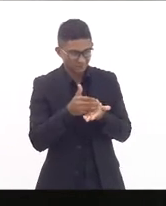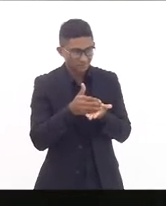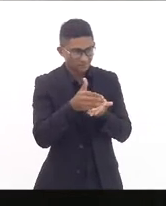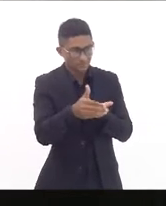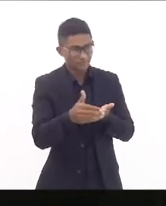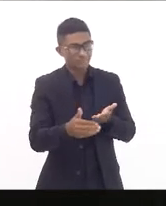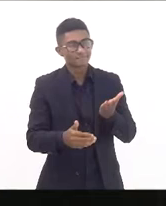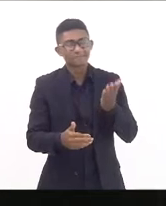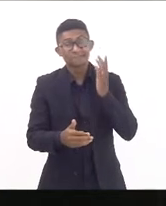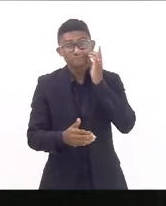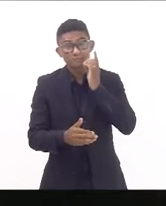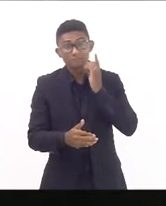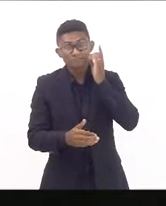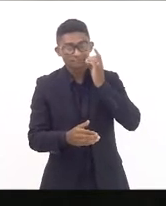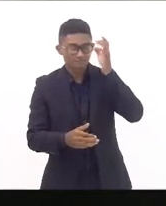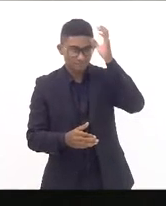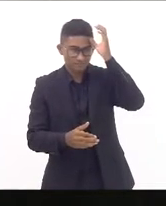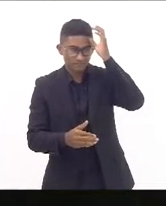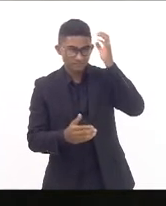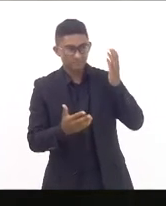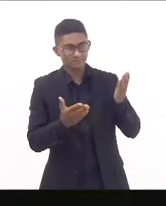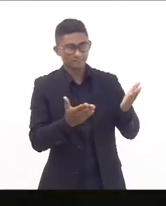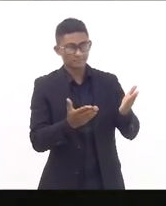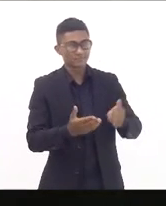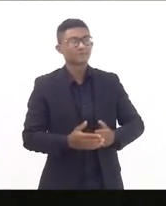deputada Tia Ju,